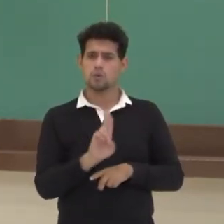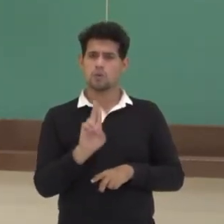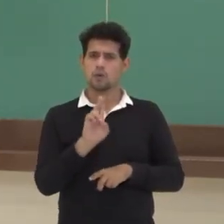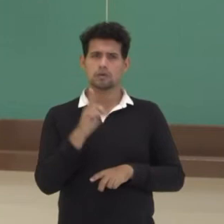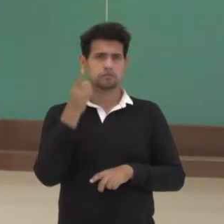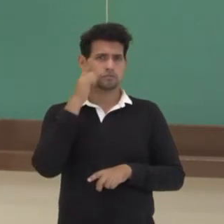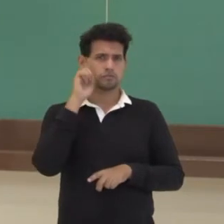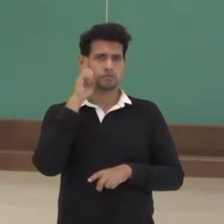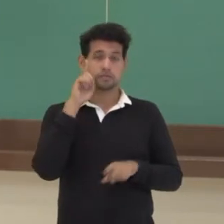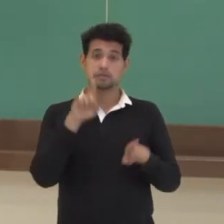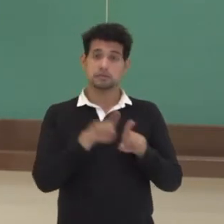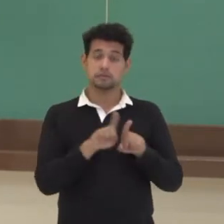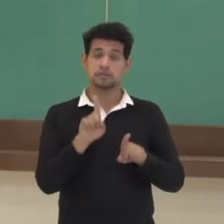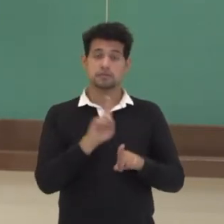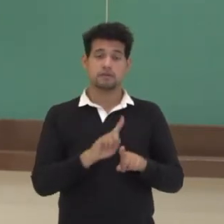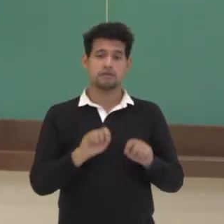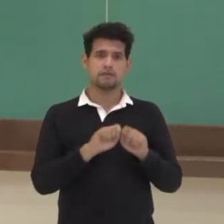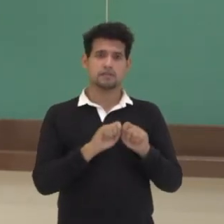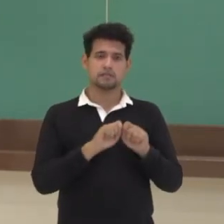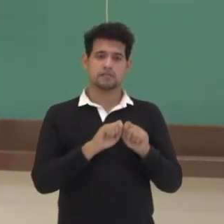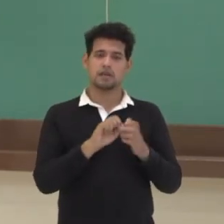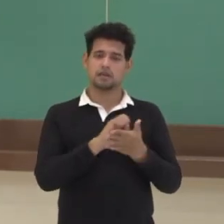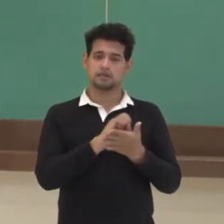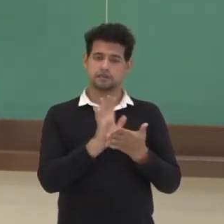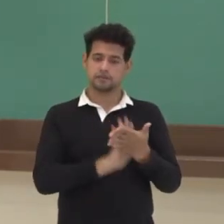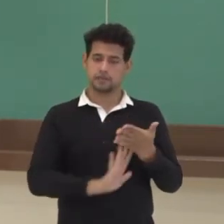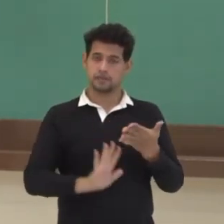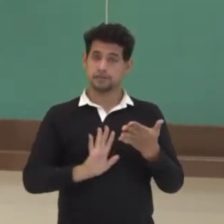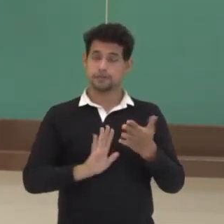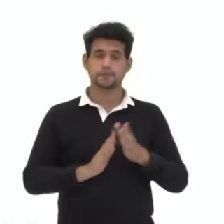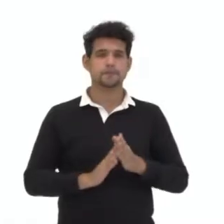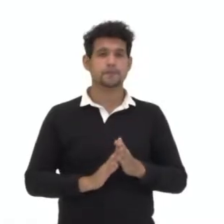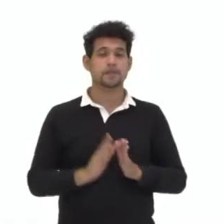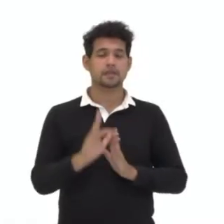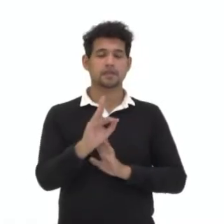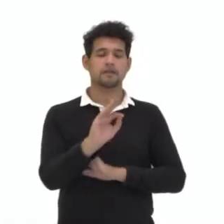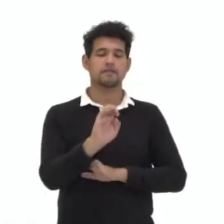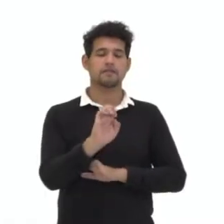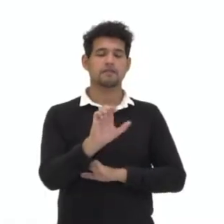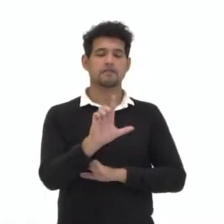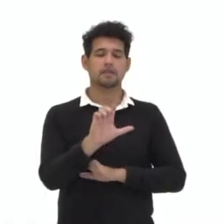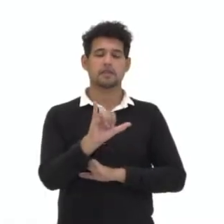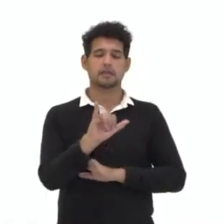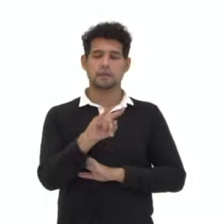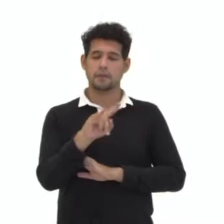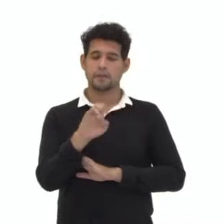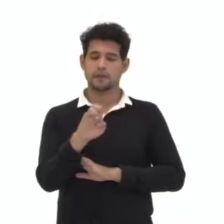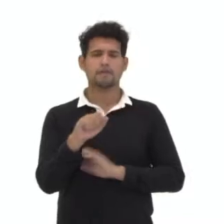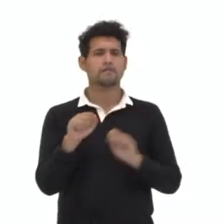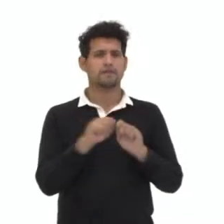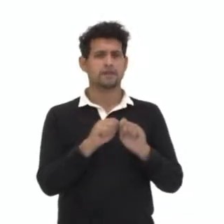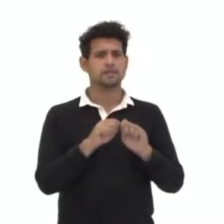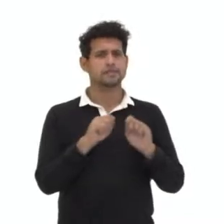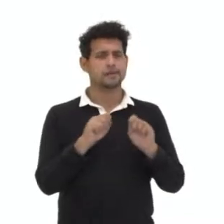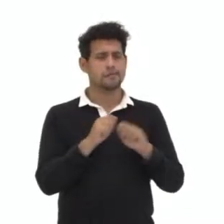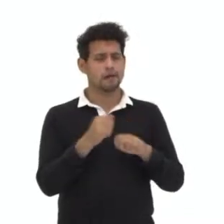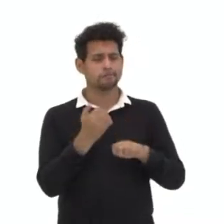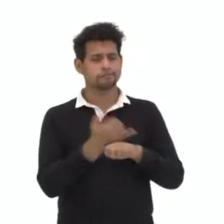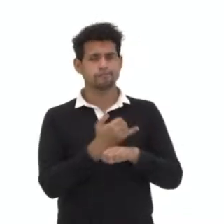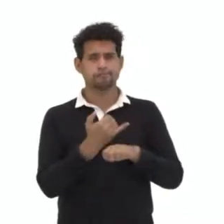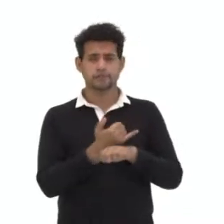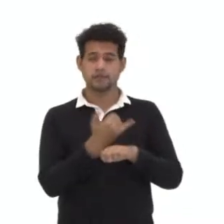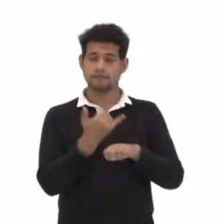cotidiano, nós vamos fazer um exercício. Então, vamos lá. Felipe irá construir uma peça de metal que